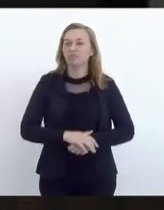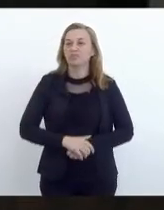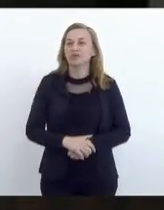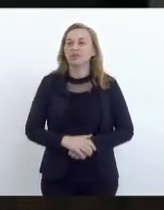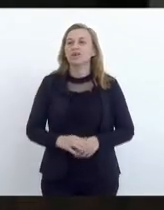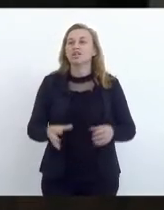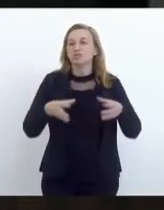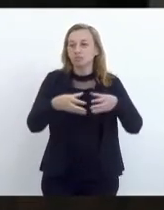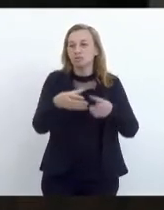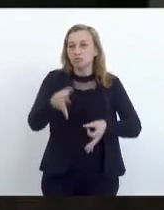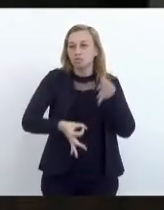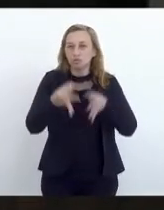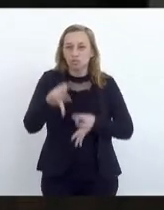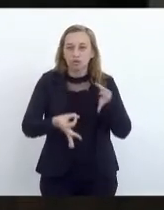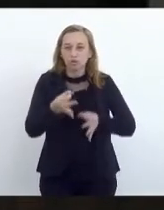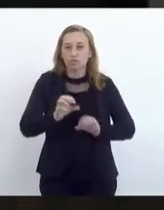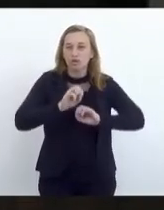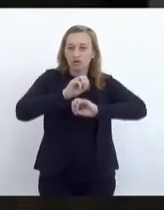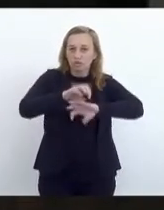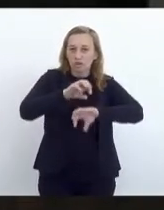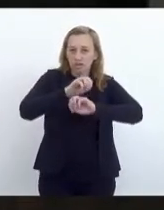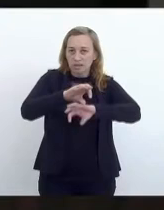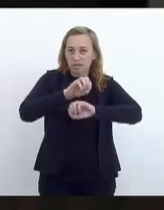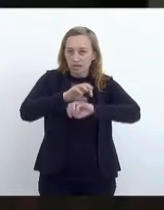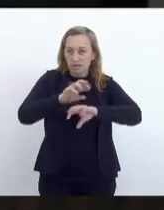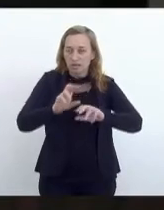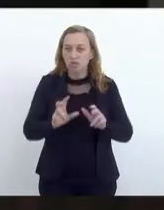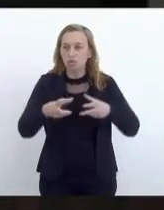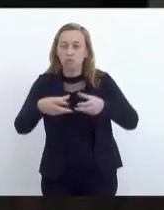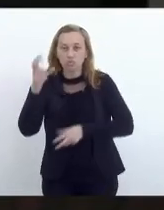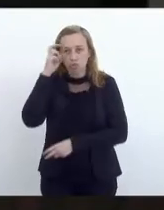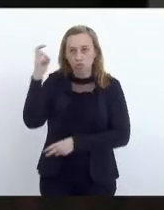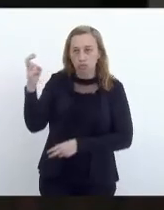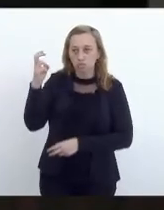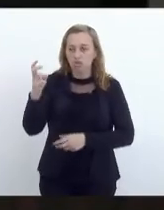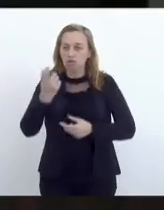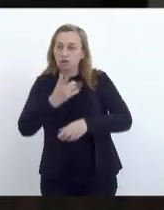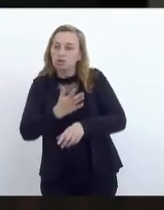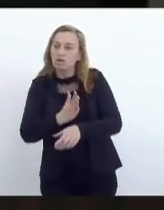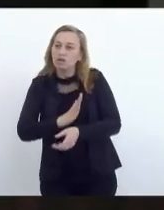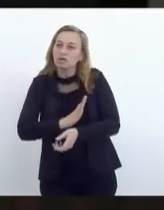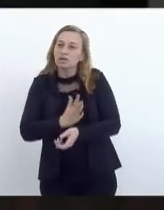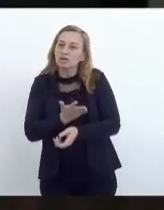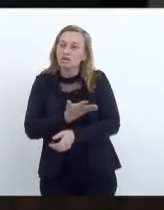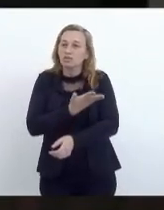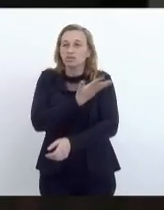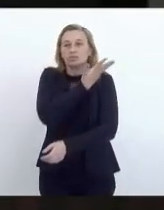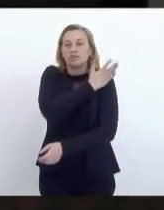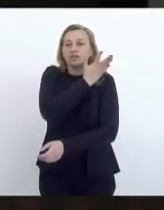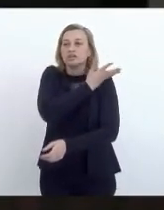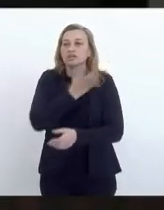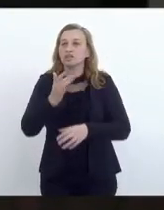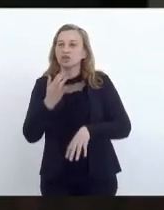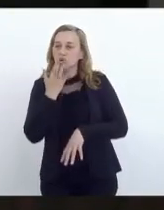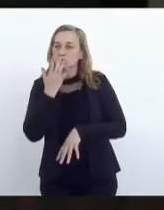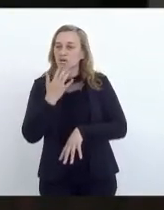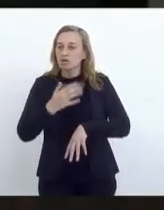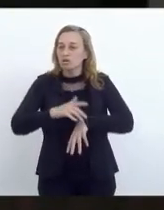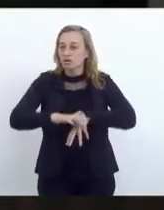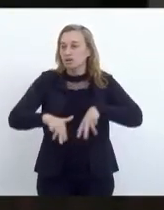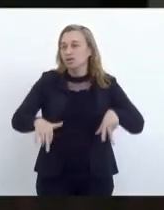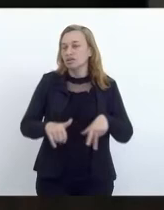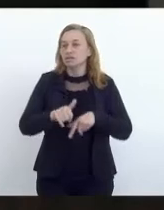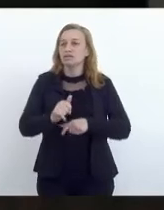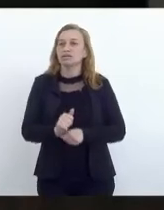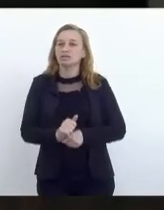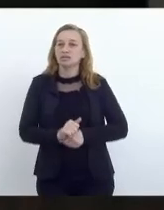das comissões de Constituição, Justiça, de Educação, de Cultura, de Combate às Discriminações, Preconceito de Raça, Cor, Etnia e Procedência